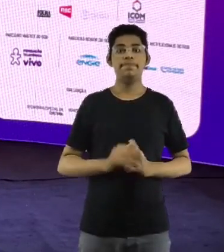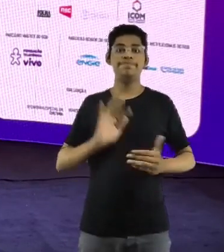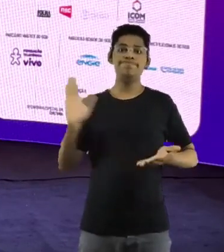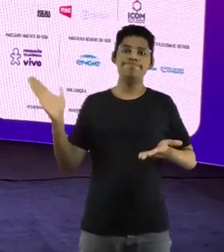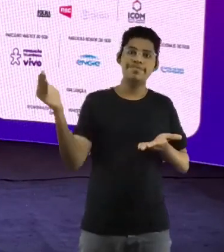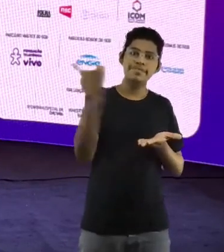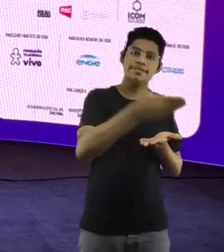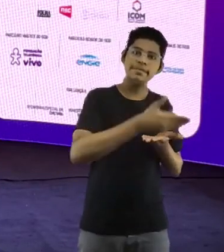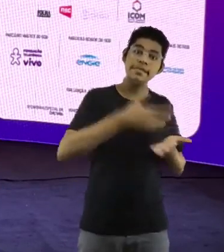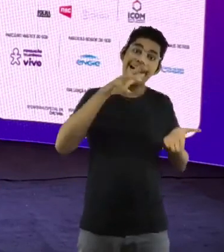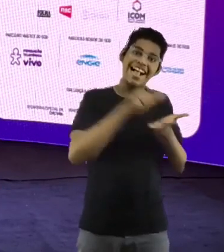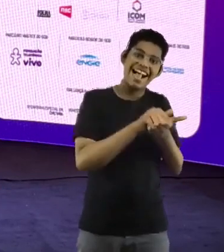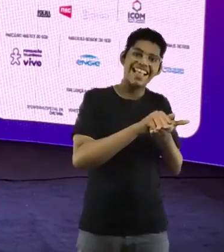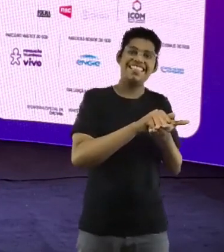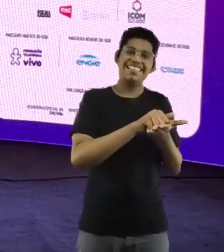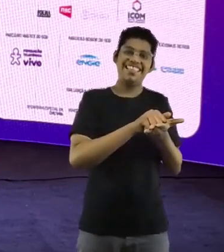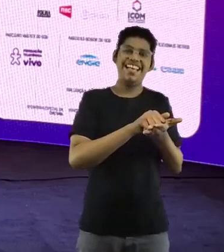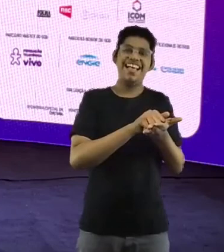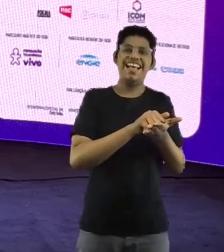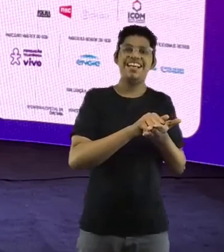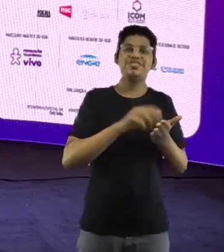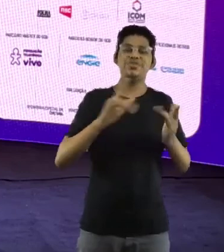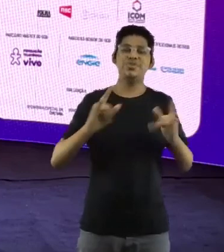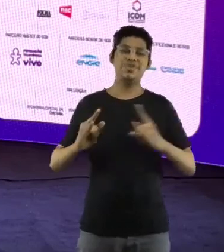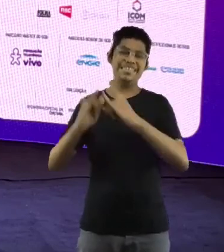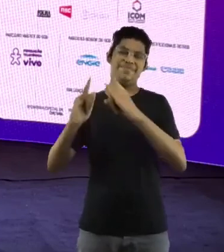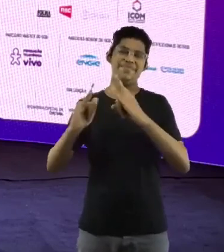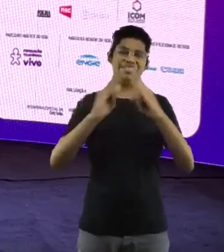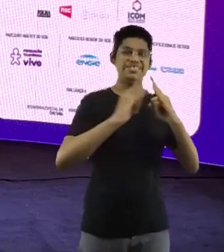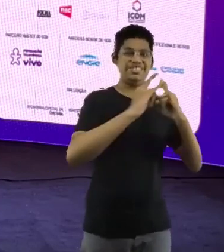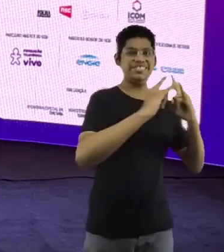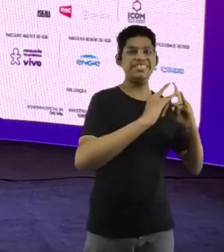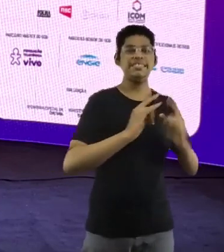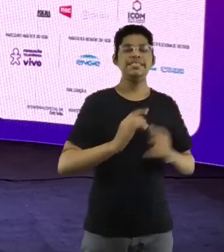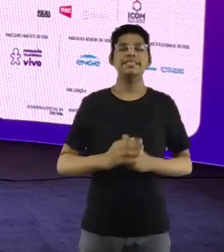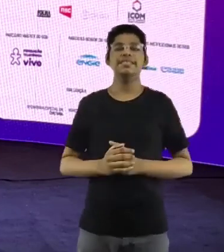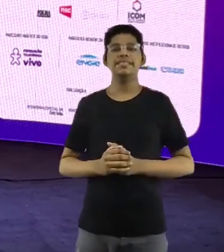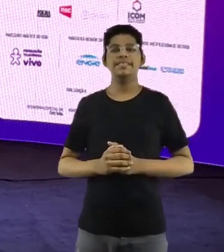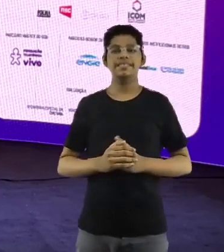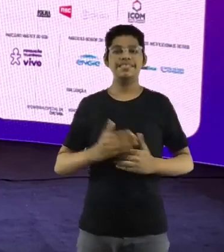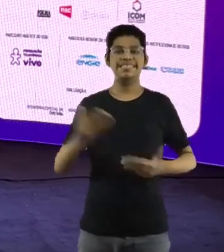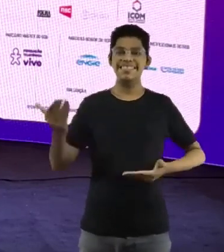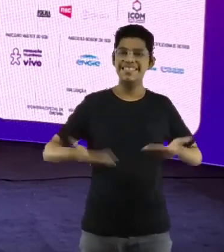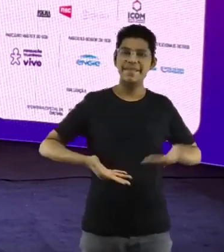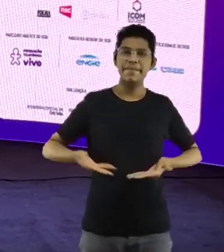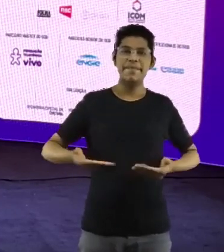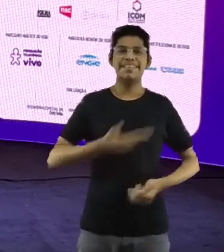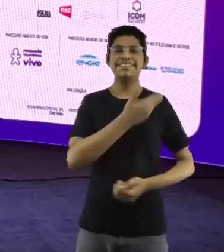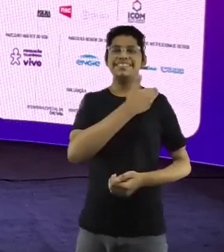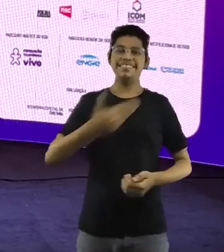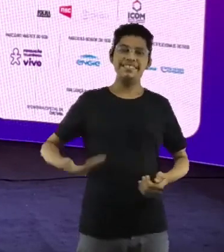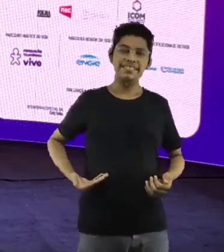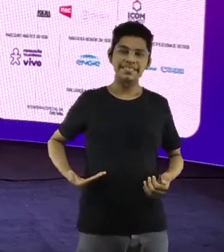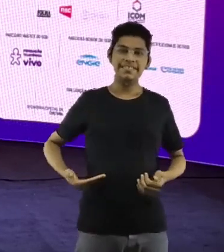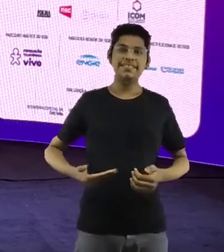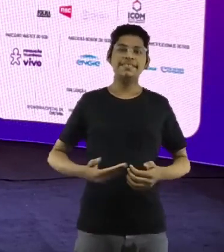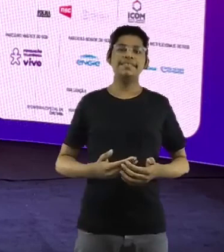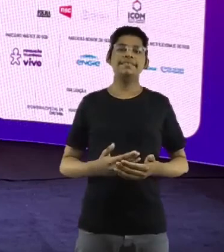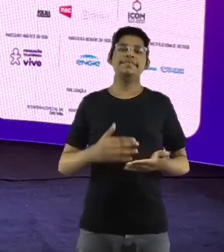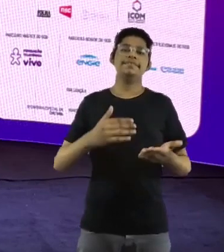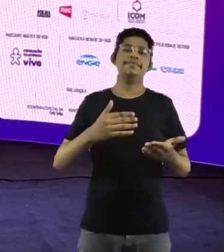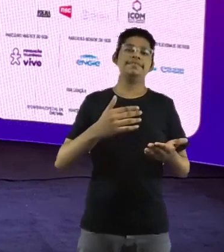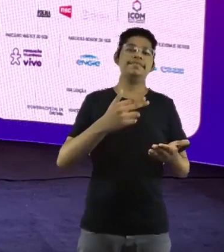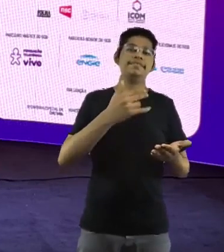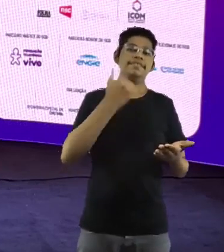a gente tem em diversas instituições, dos serviços públicos que a gente já utilizou, dos impostos que a gente pagou. Então, o governo já tem